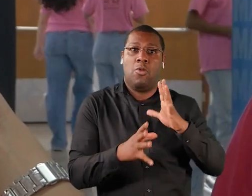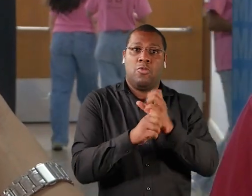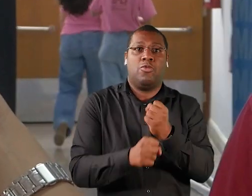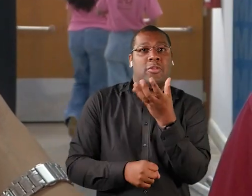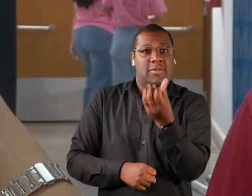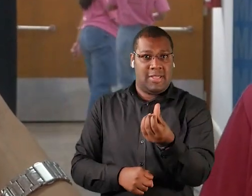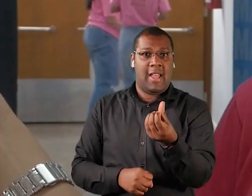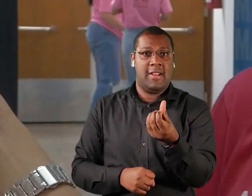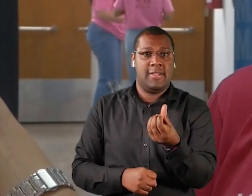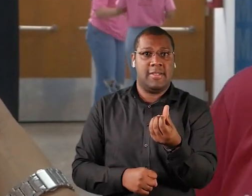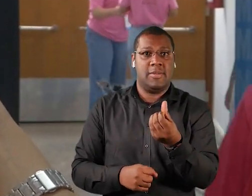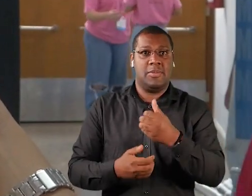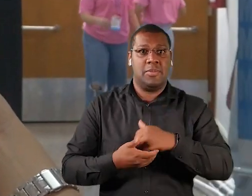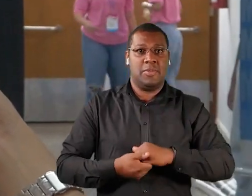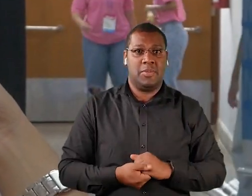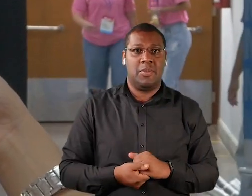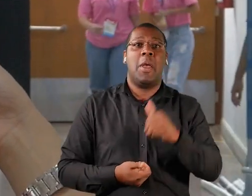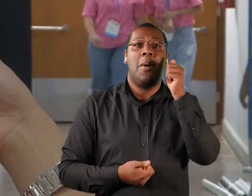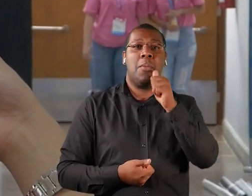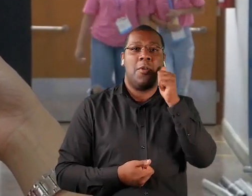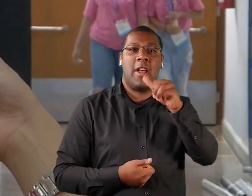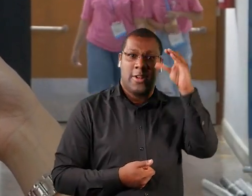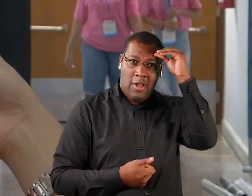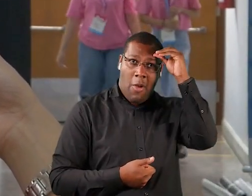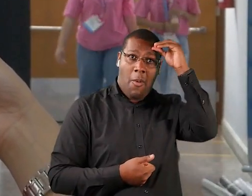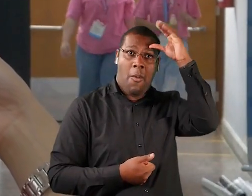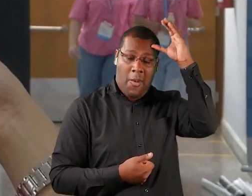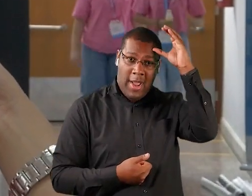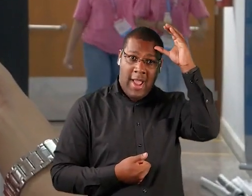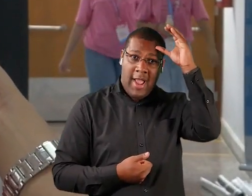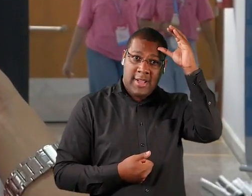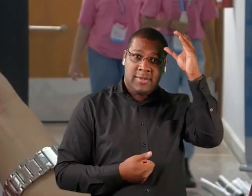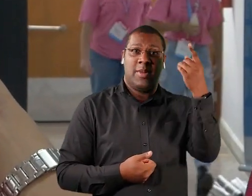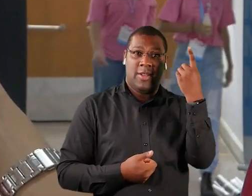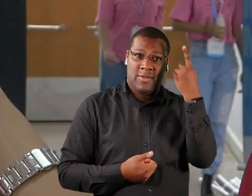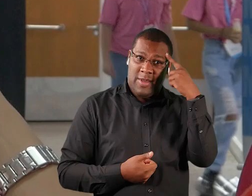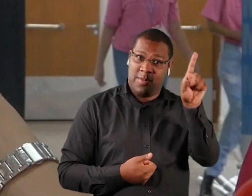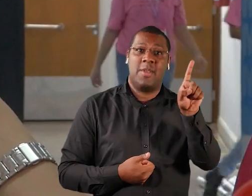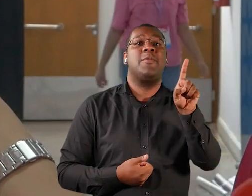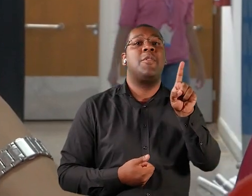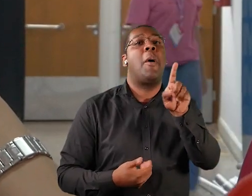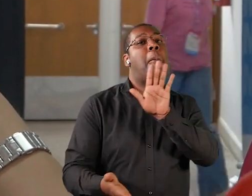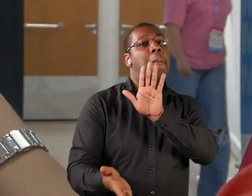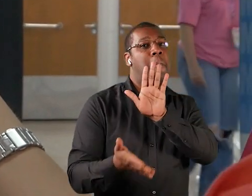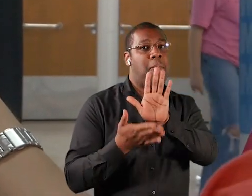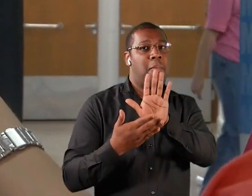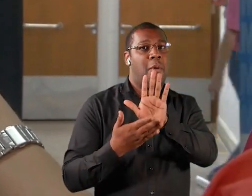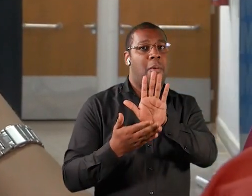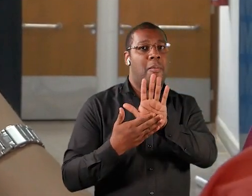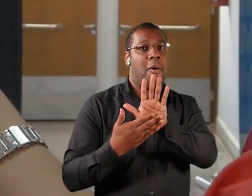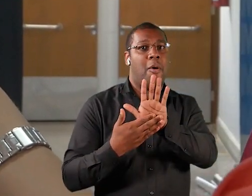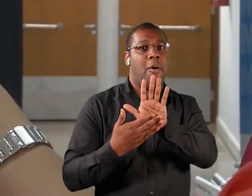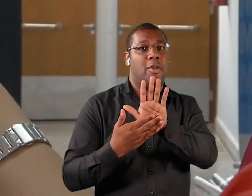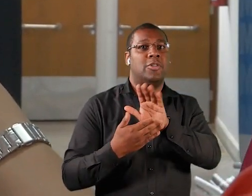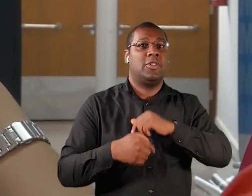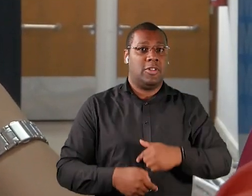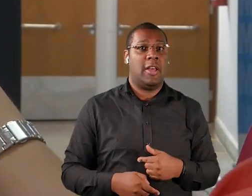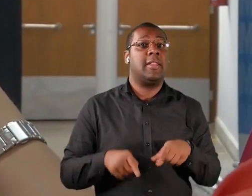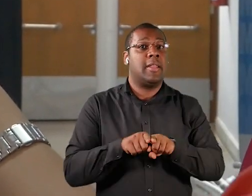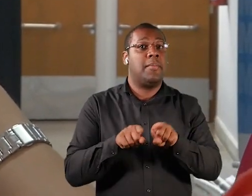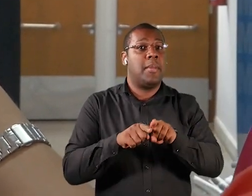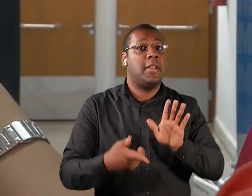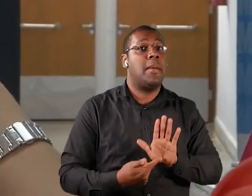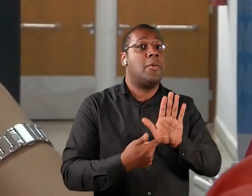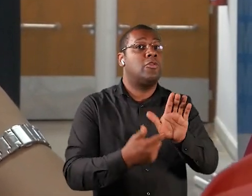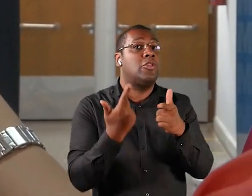E aí elas, com esse conhecimento que elas vão adquirir nesse primeiro dia, elas vão propor, levantar um problema, na